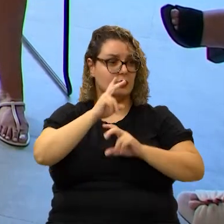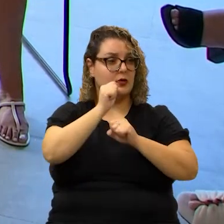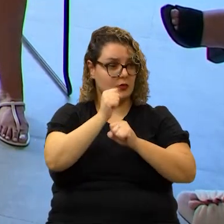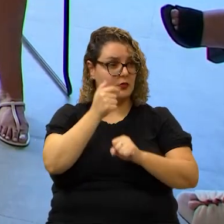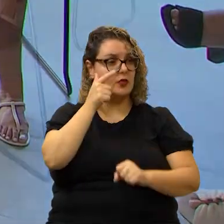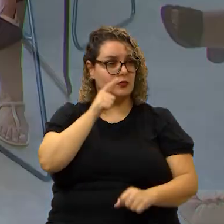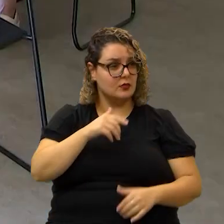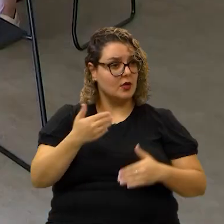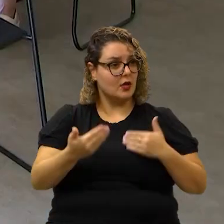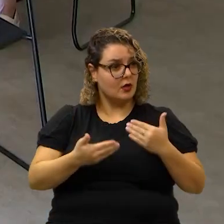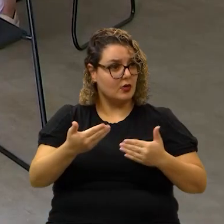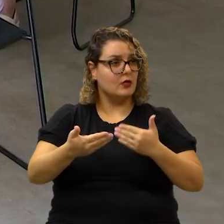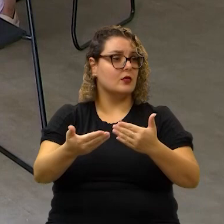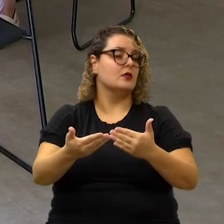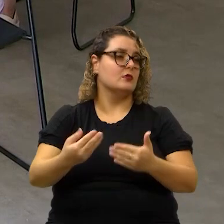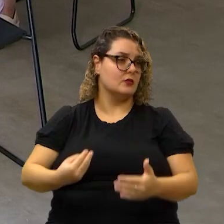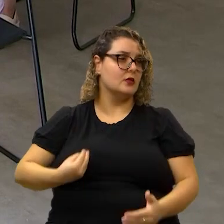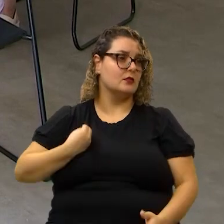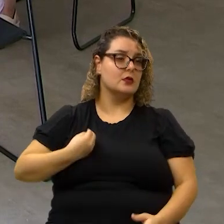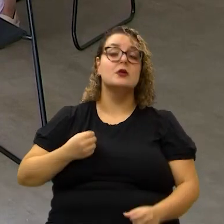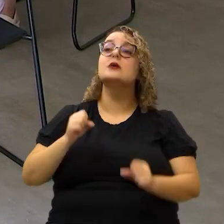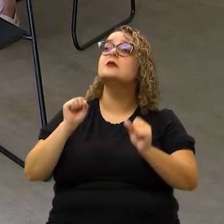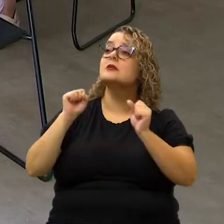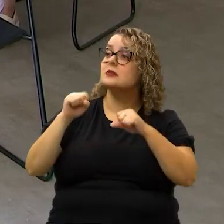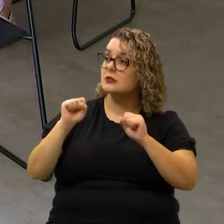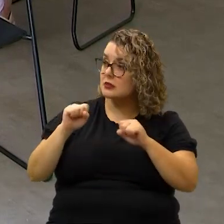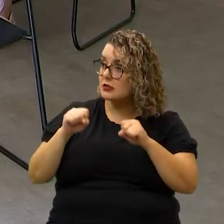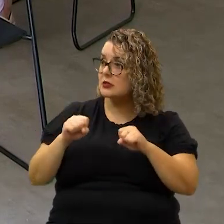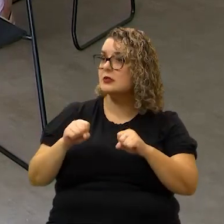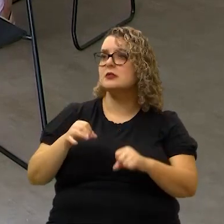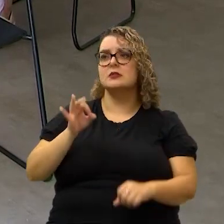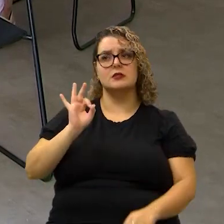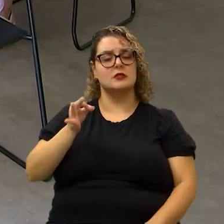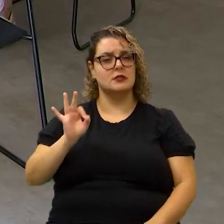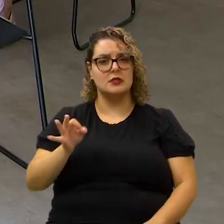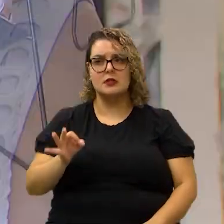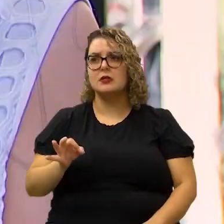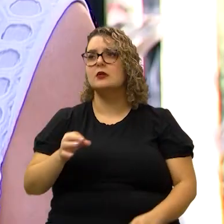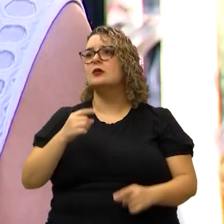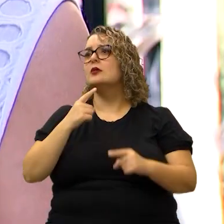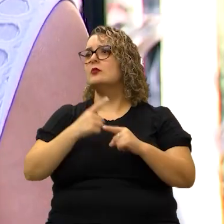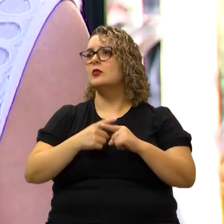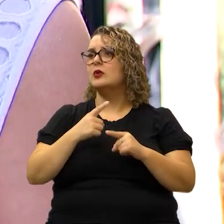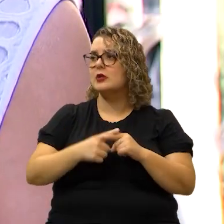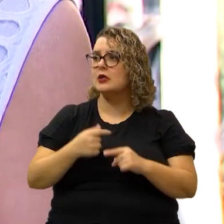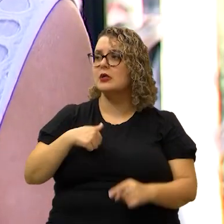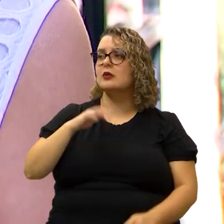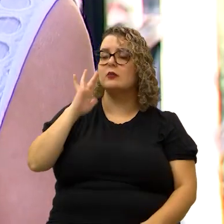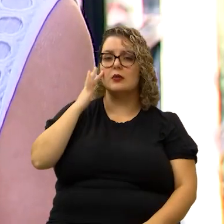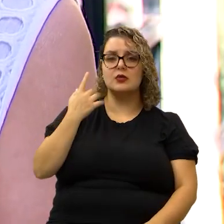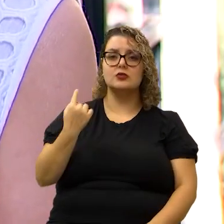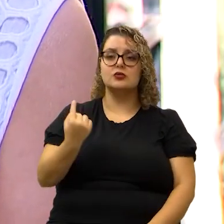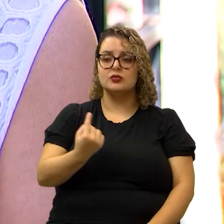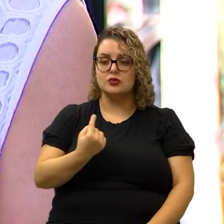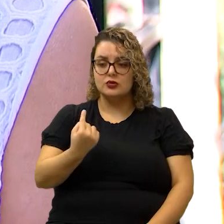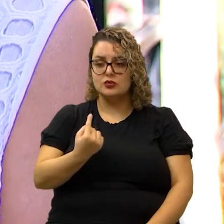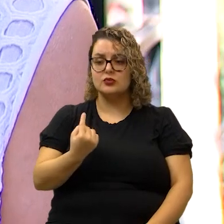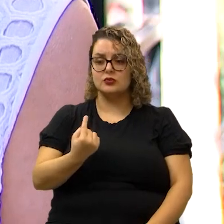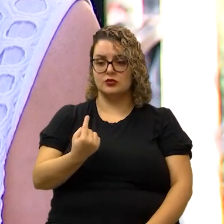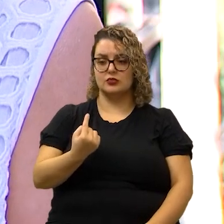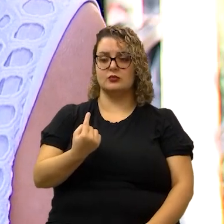encontra mais força para conseguir tocar sua vida, né? Isso, sem dúvida nenhuma, porque eu acho que